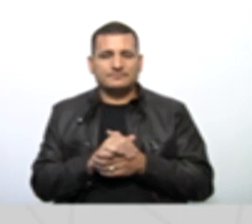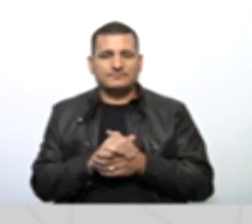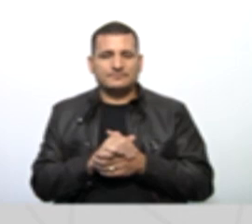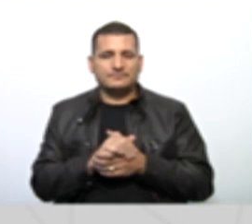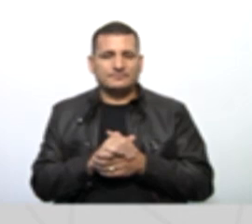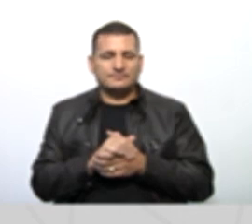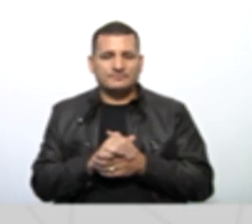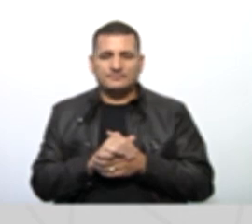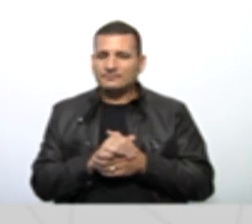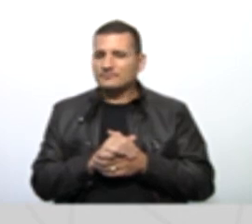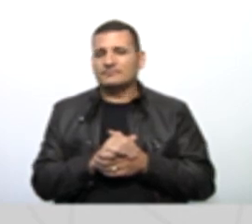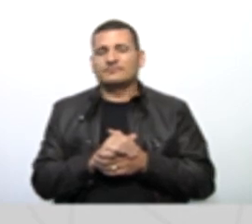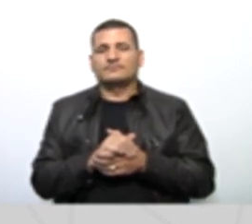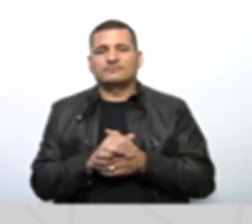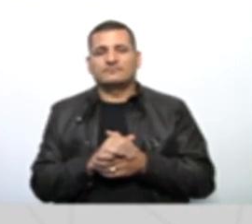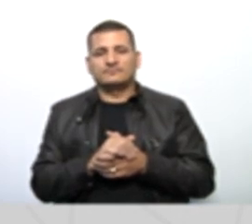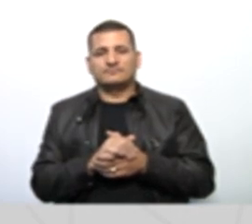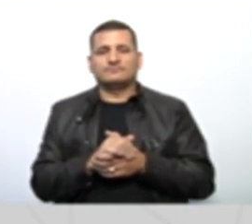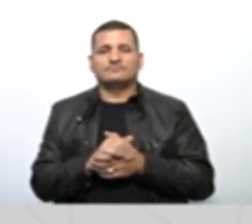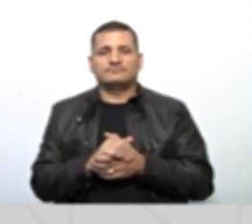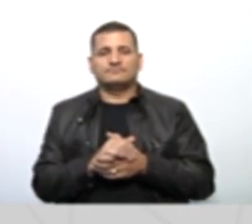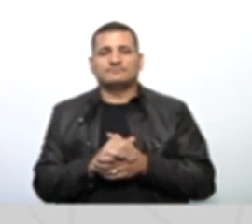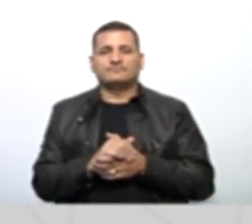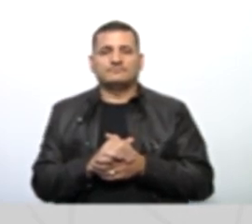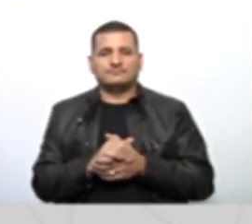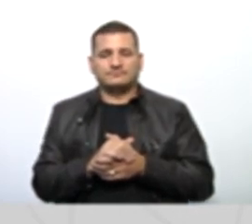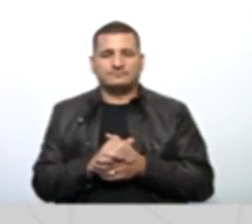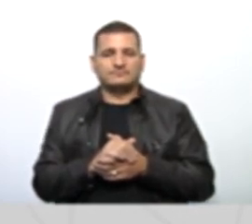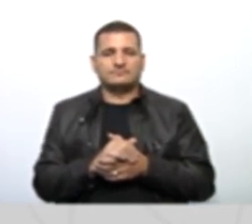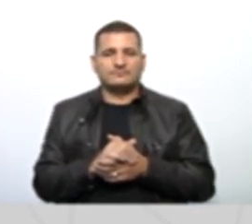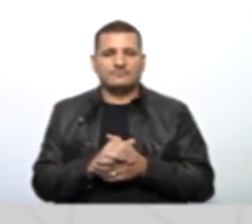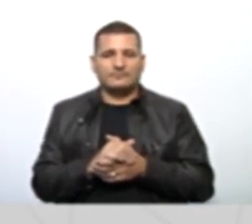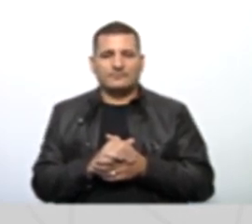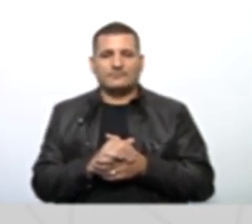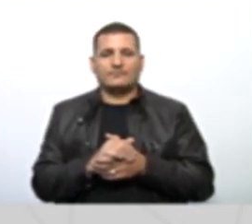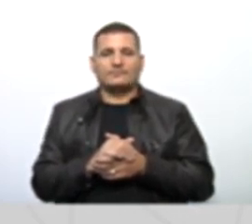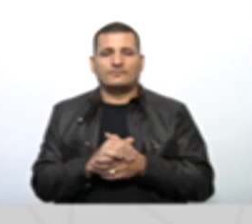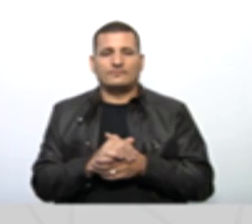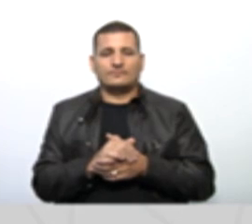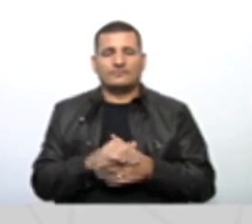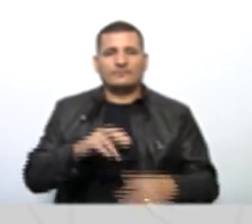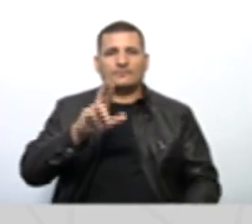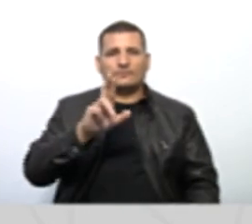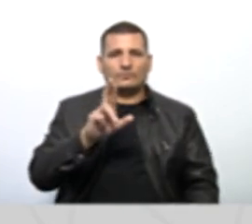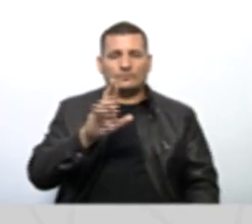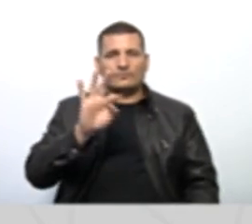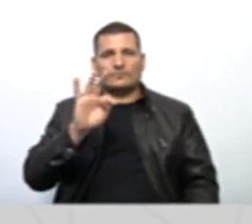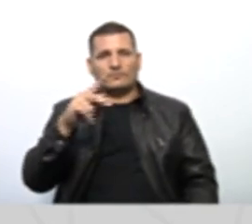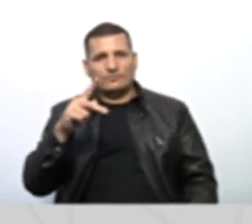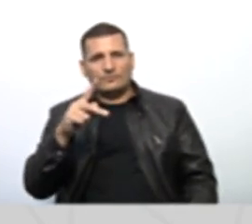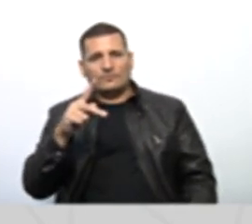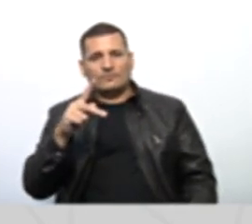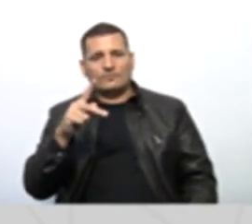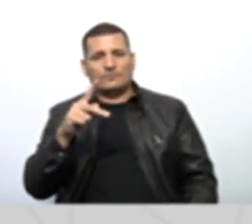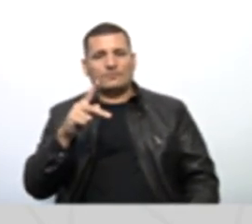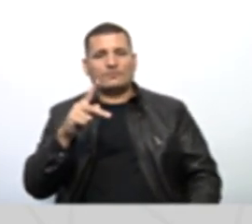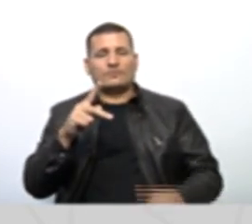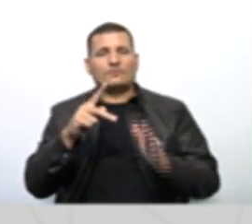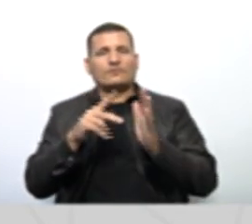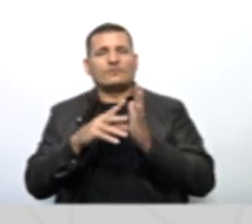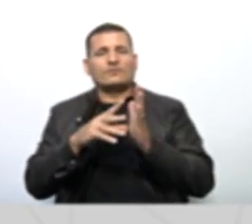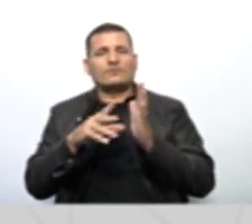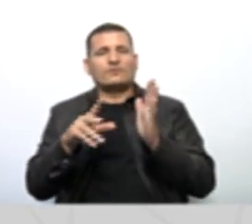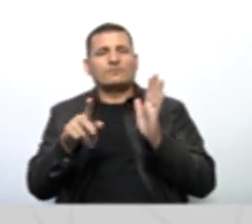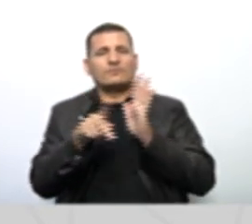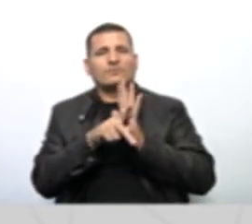isso por nós vemos a questão dos conectores os cabos de tv pessoal eles foram padronizados pelas pela norma